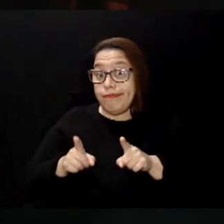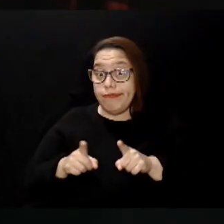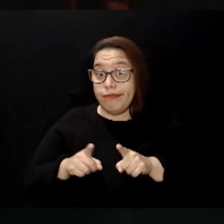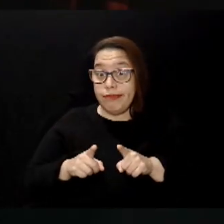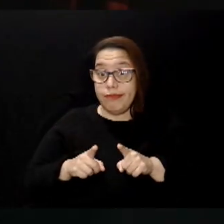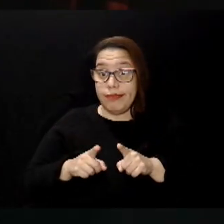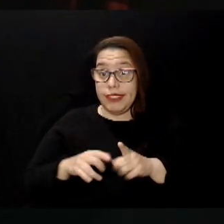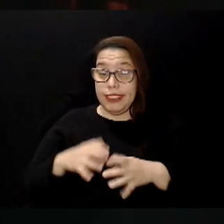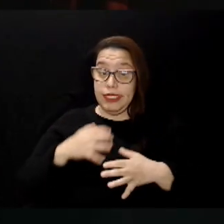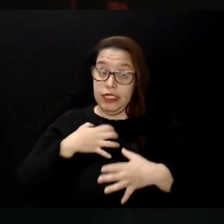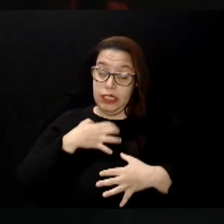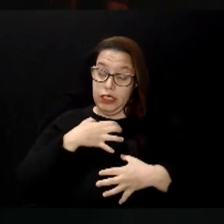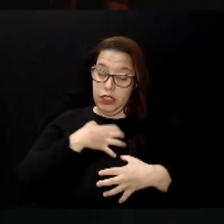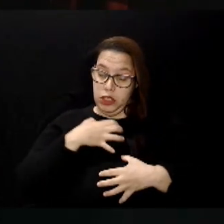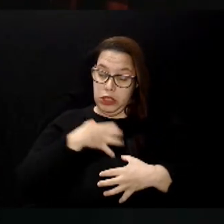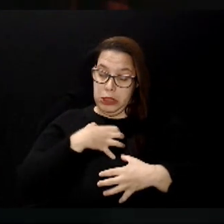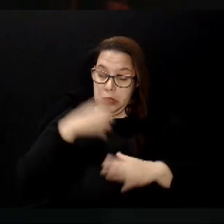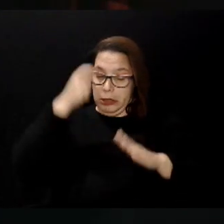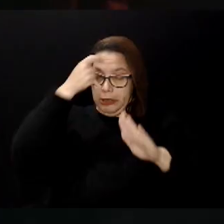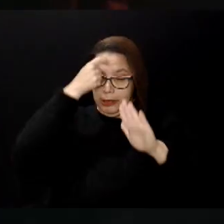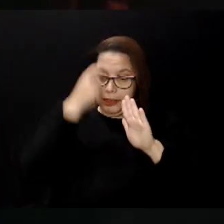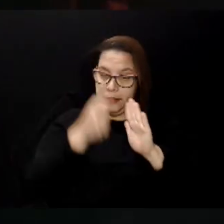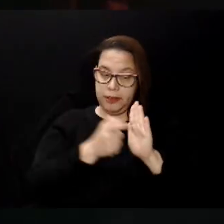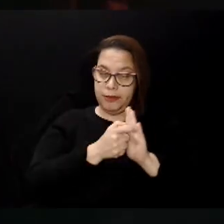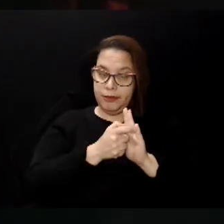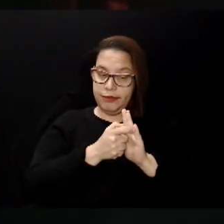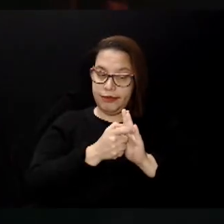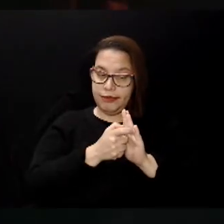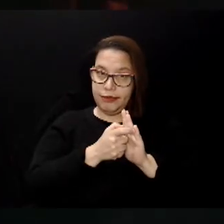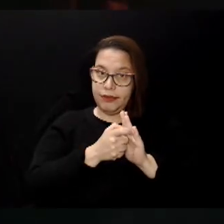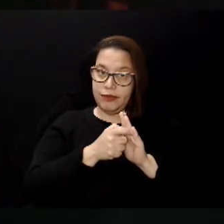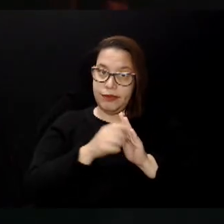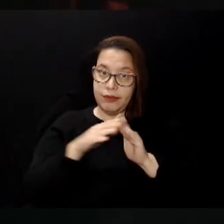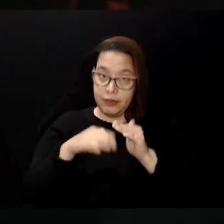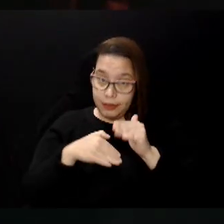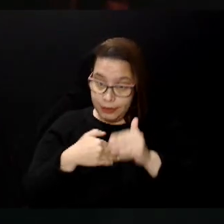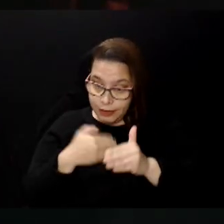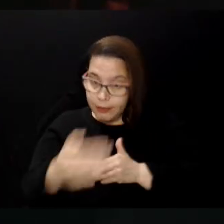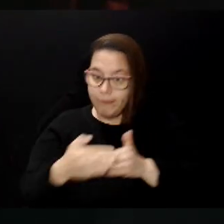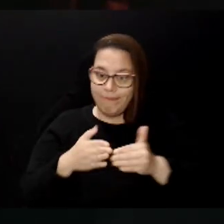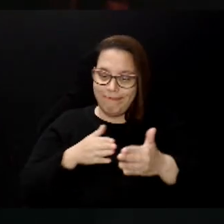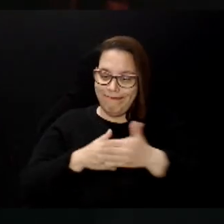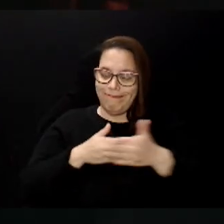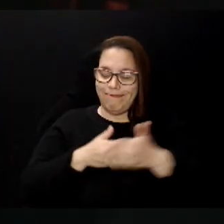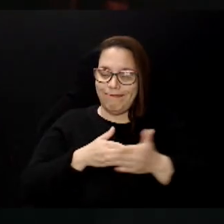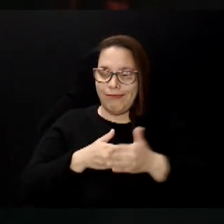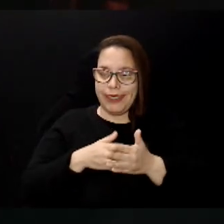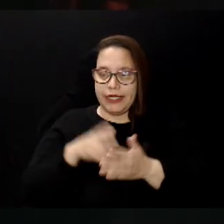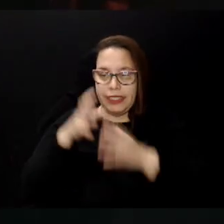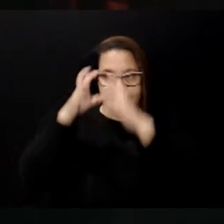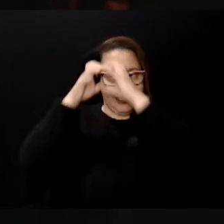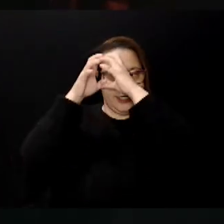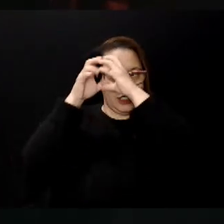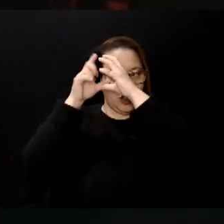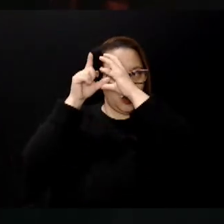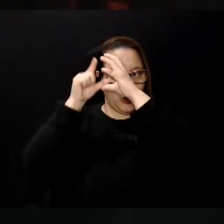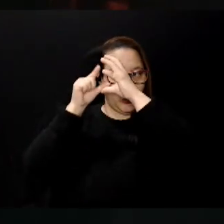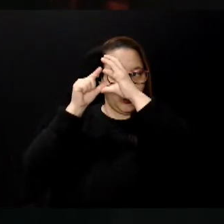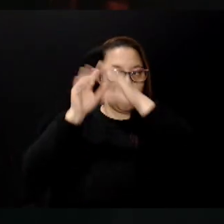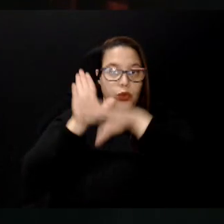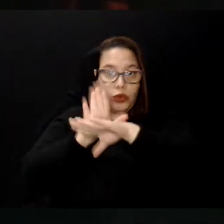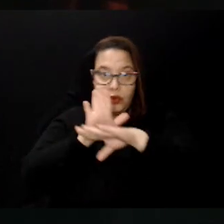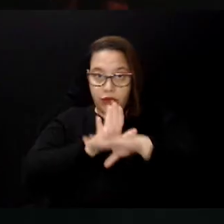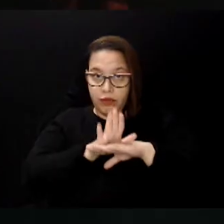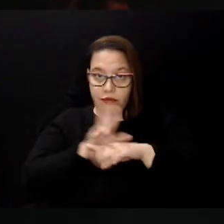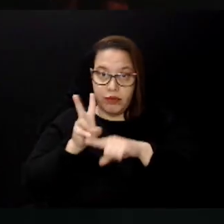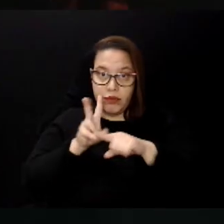da inteligência artificial, e a gente está ultrapassando os limites, a gente acaba atrofiando o nosso cérebro, a gente precisa cuidar com isso. A última pergunta, produção,